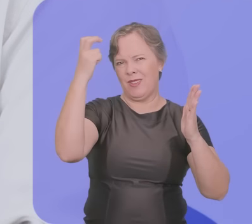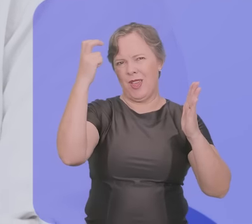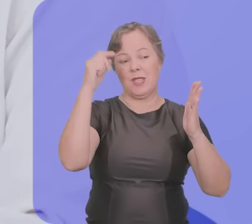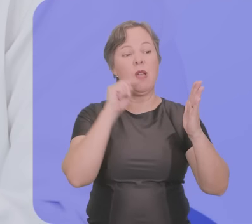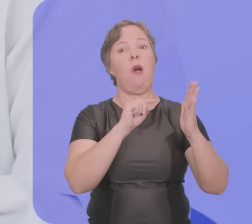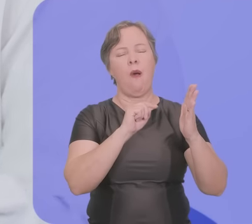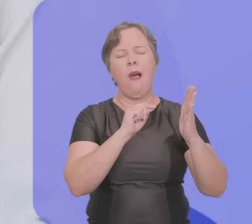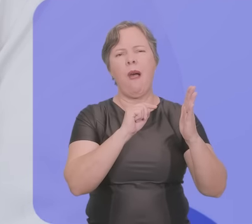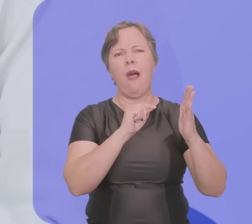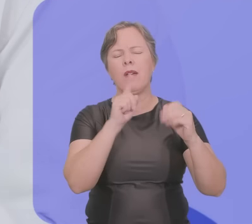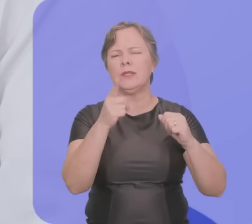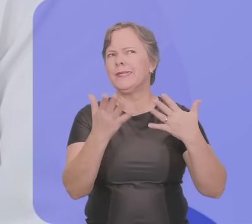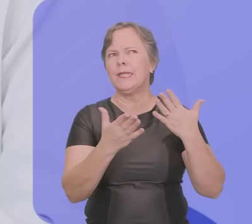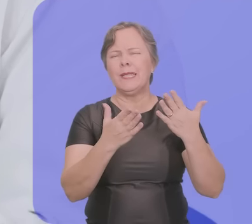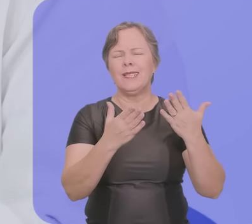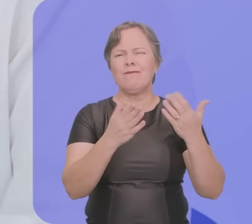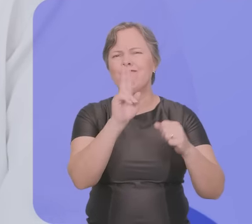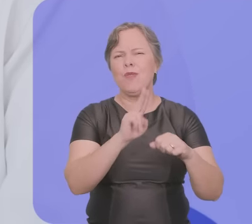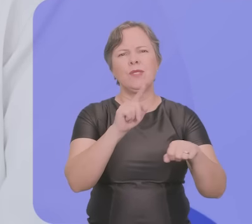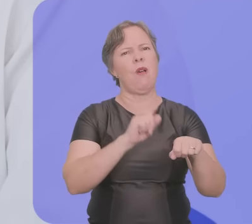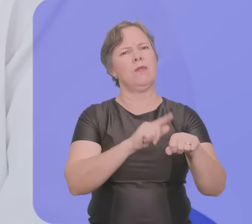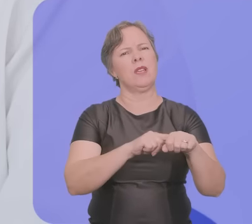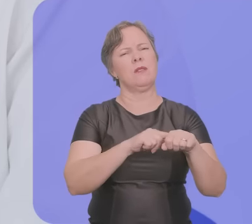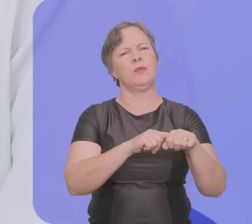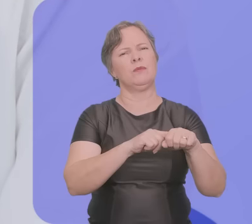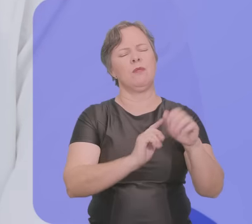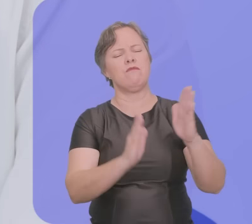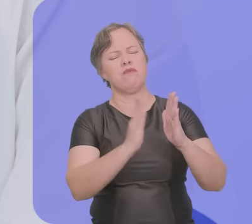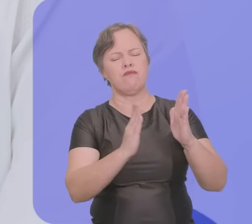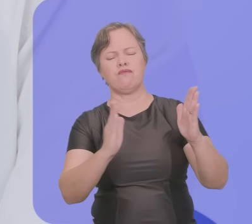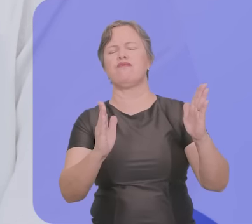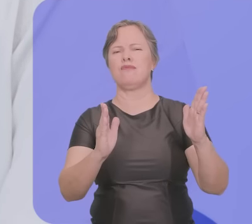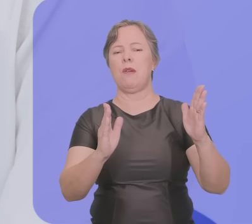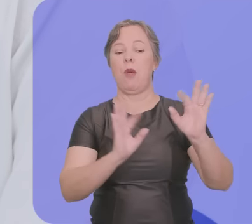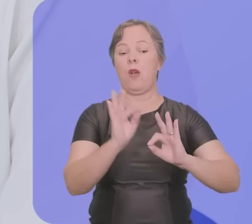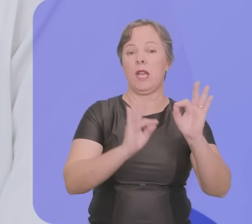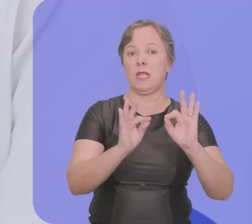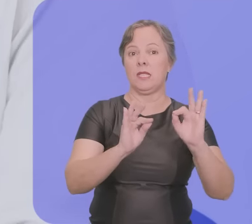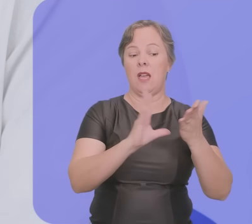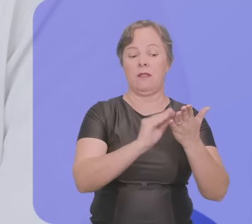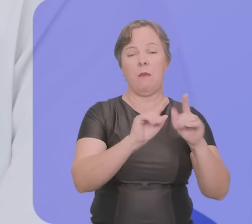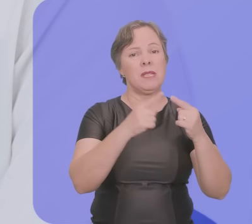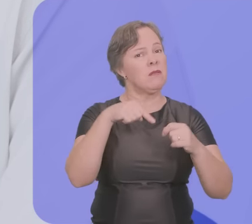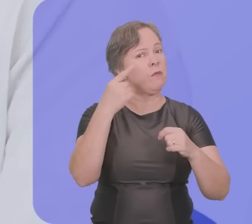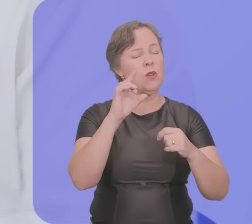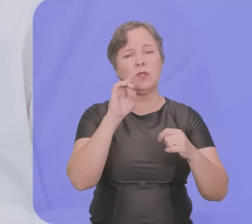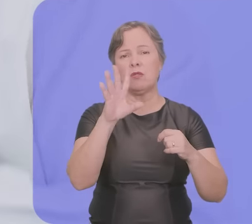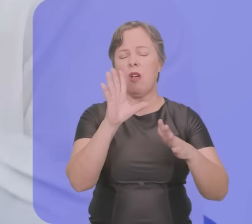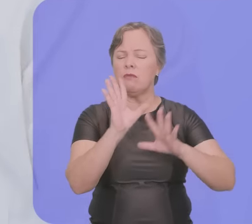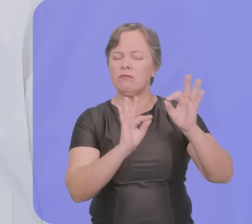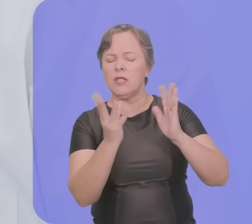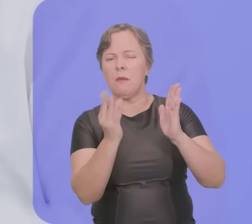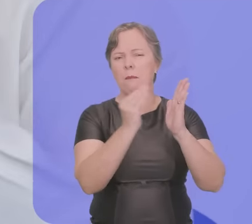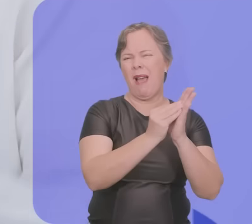que você empreende um tempo maior para organizar esses dados, mas depois você passa só a consumir. Esses relatórios estão